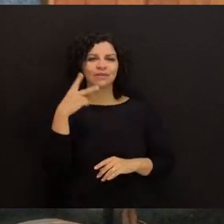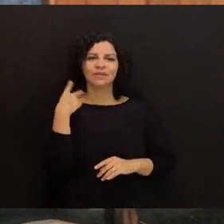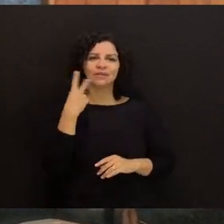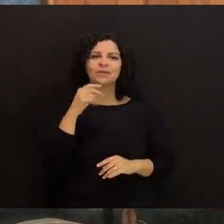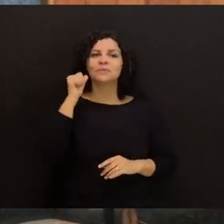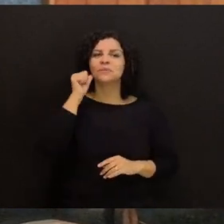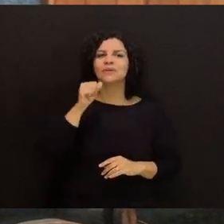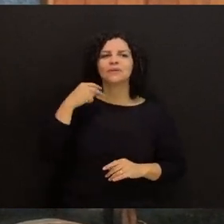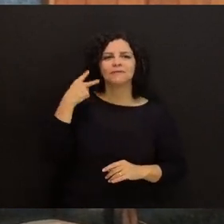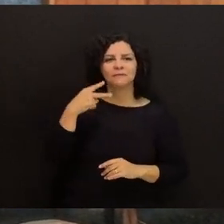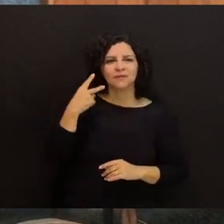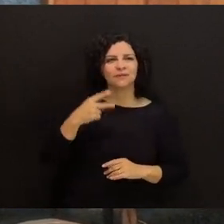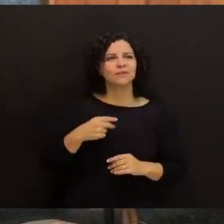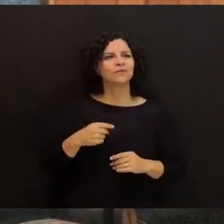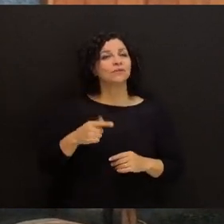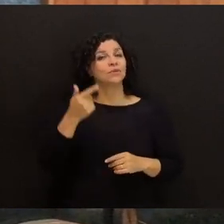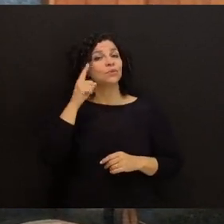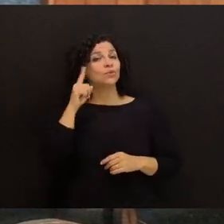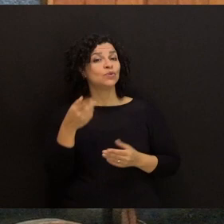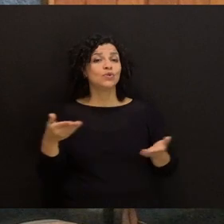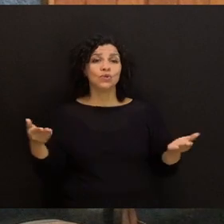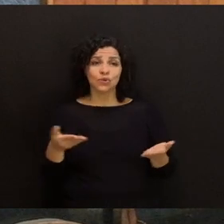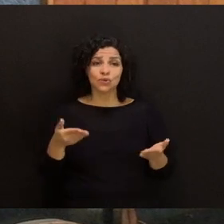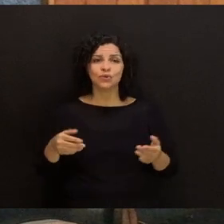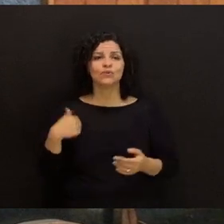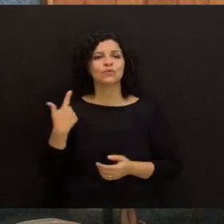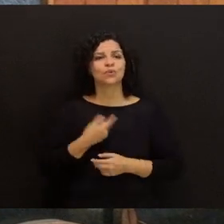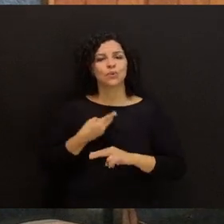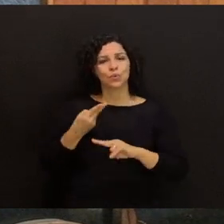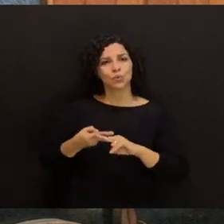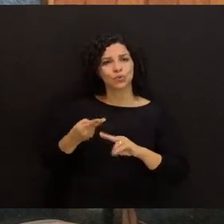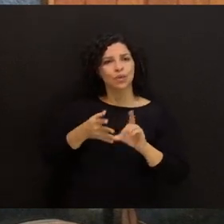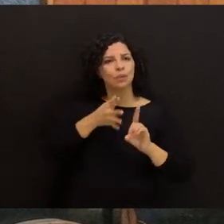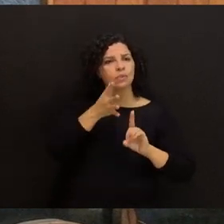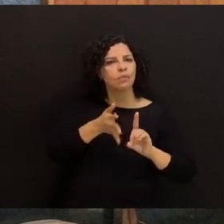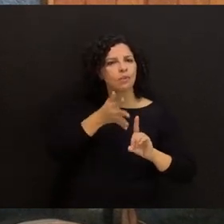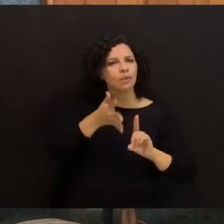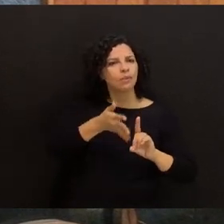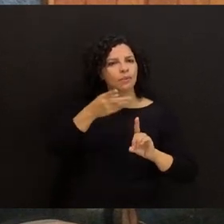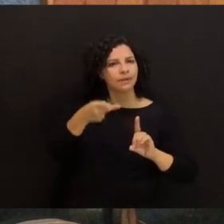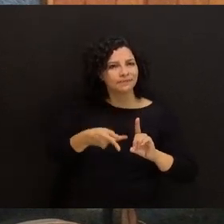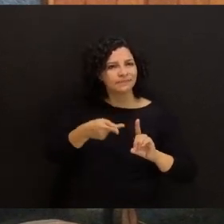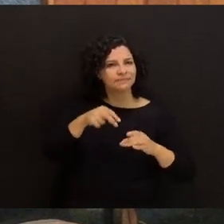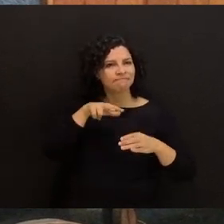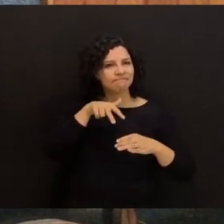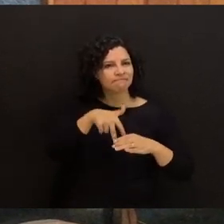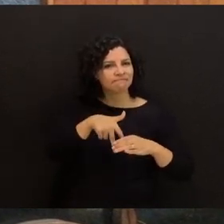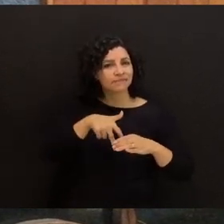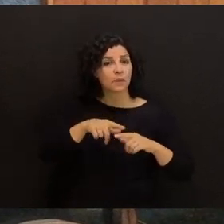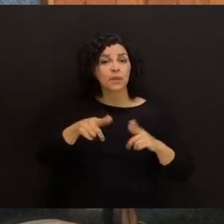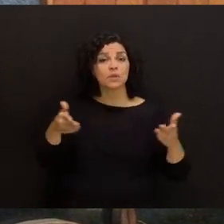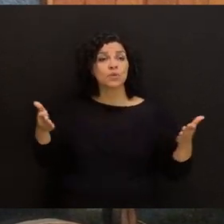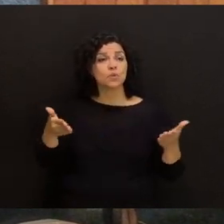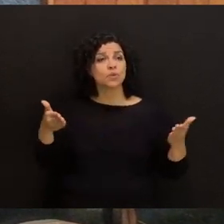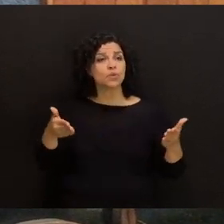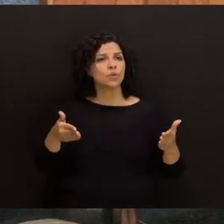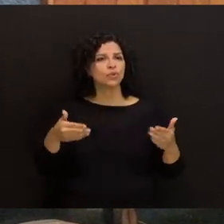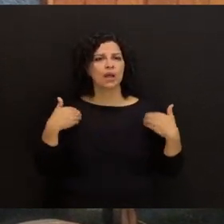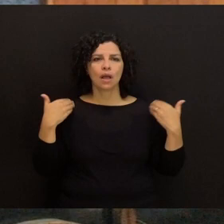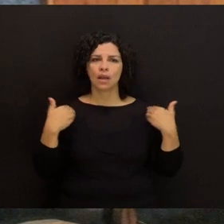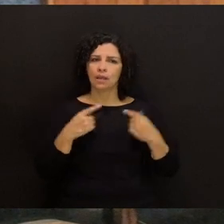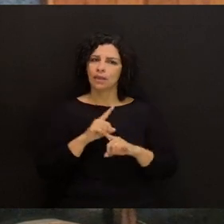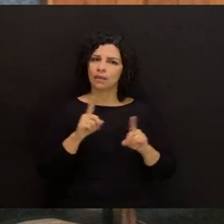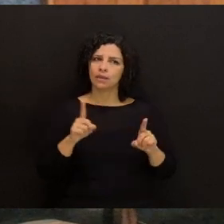vereadora mais um dia usando a palavra em Tribuna Mas neste momento não com tanta alegria